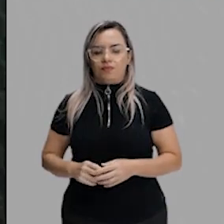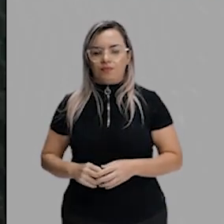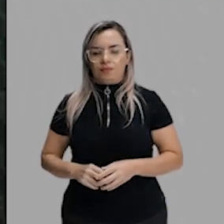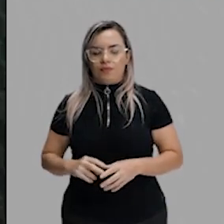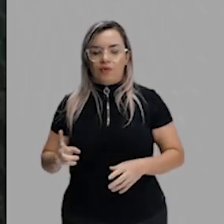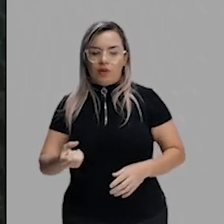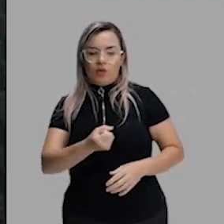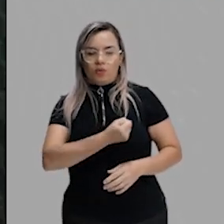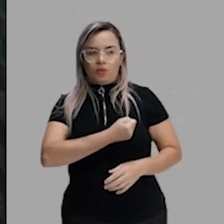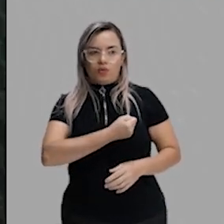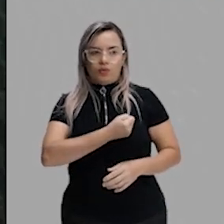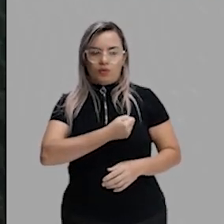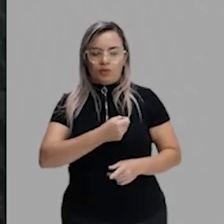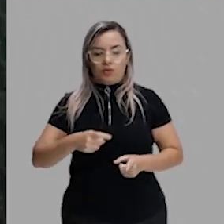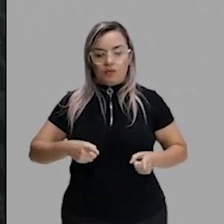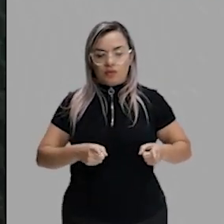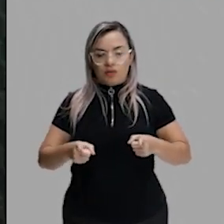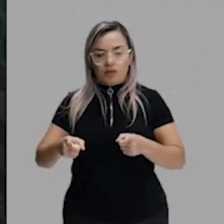constante.